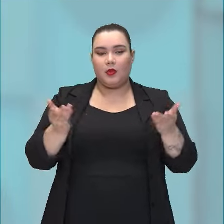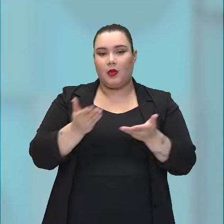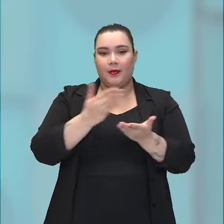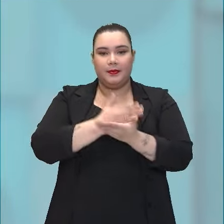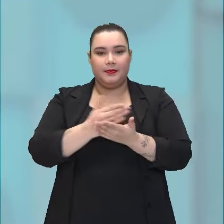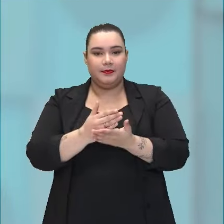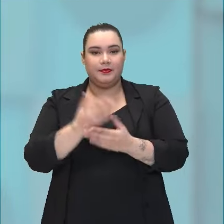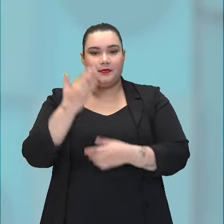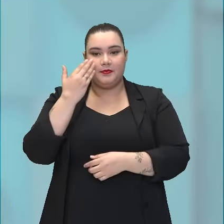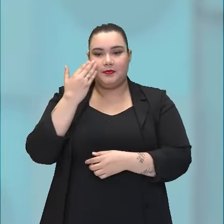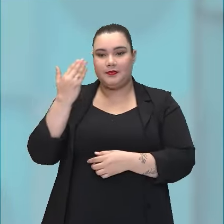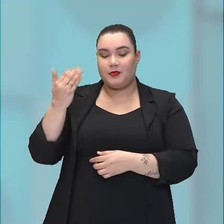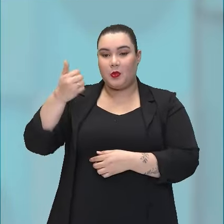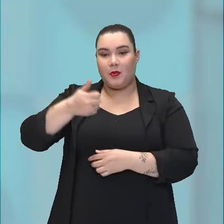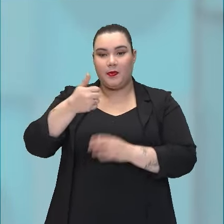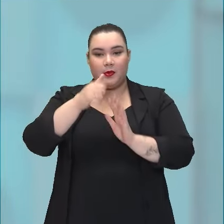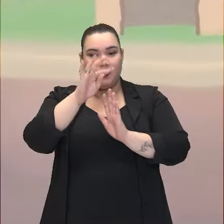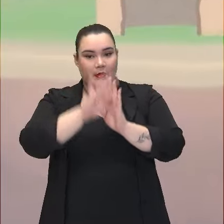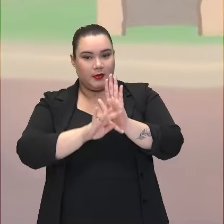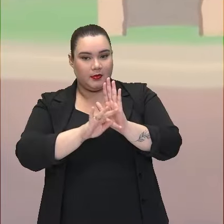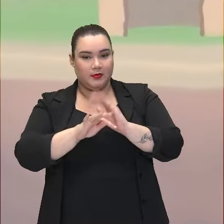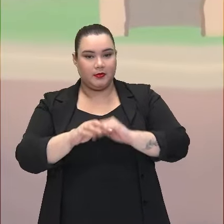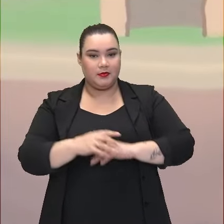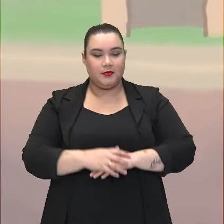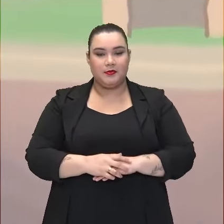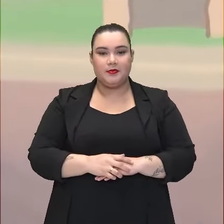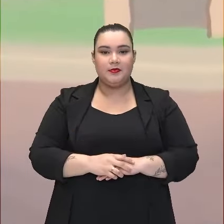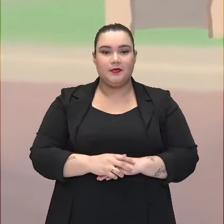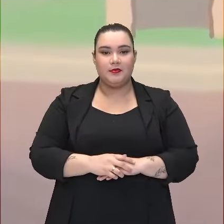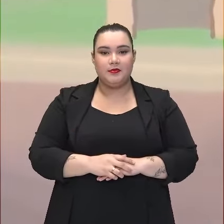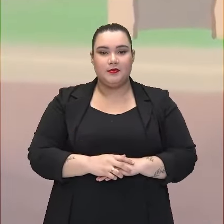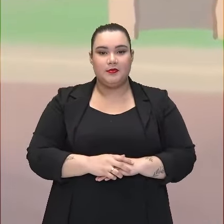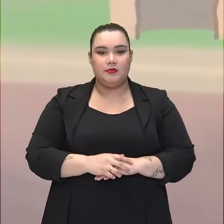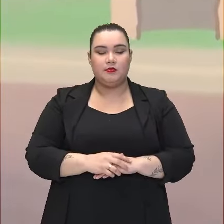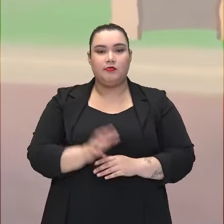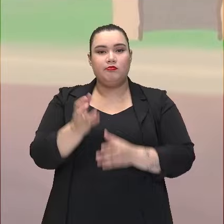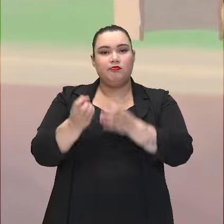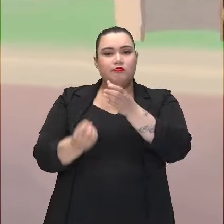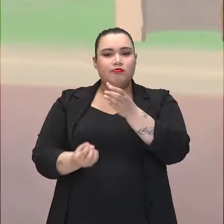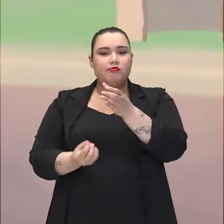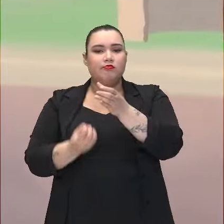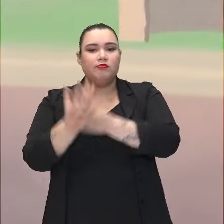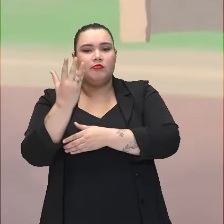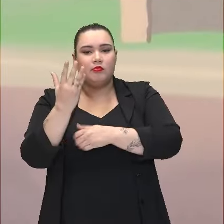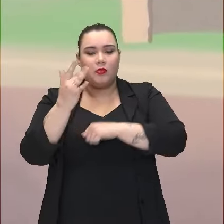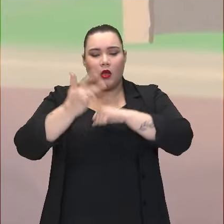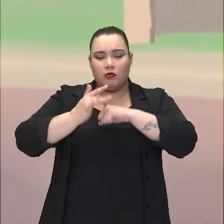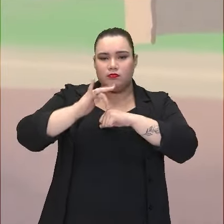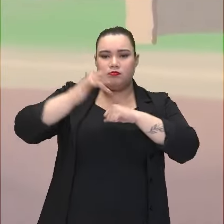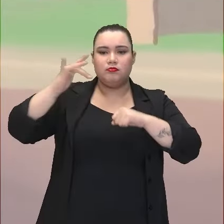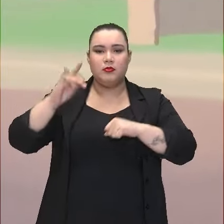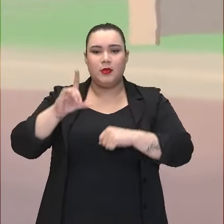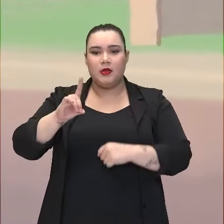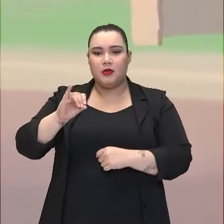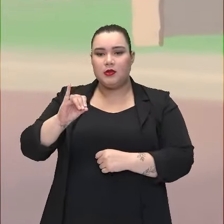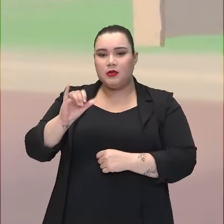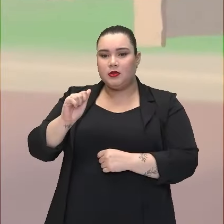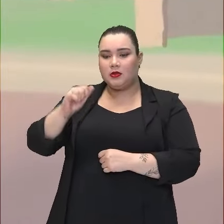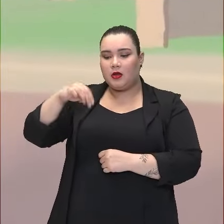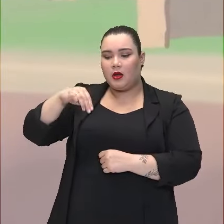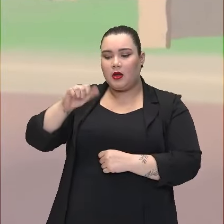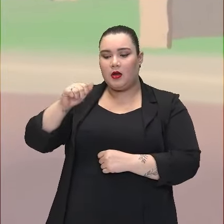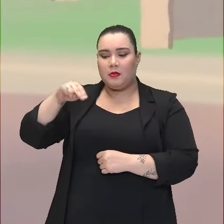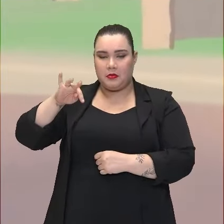começar? Texto de número 1 para vocês agora. A origem dos diamantes. Há muito tempo